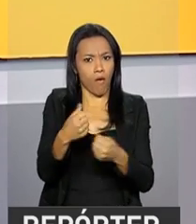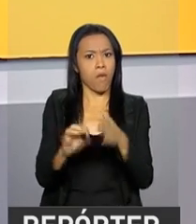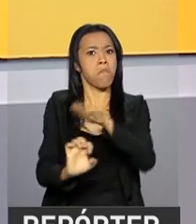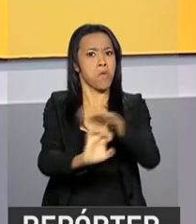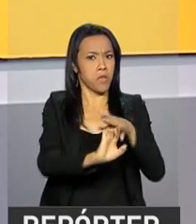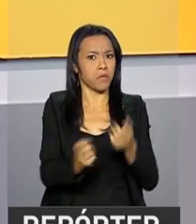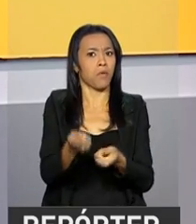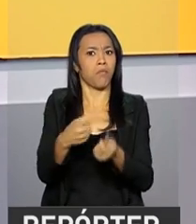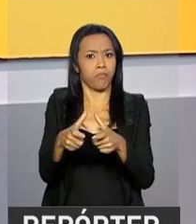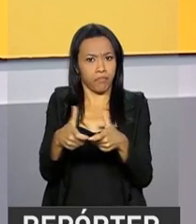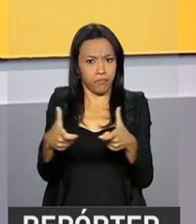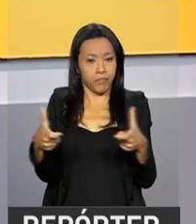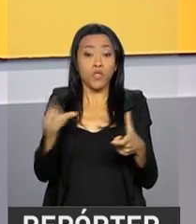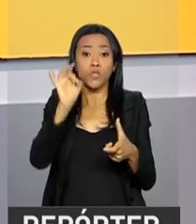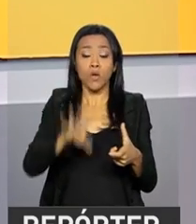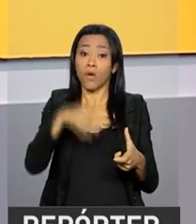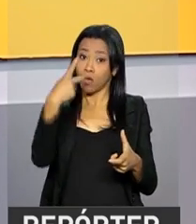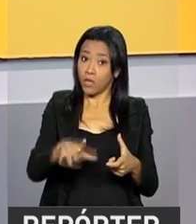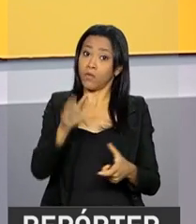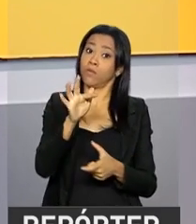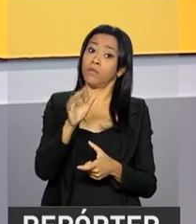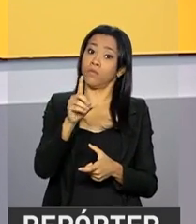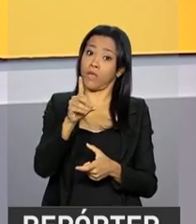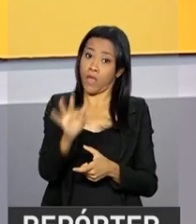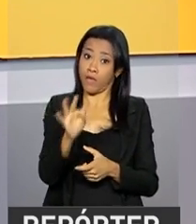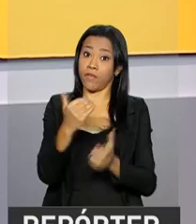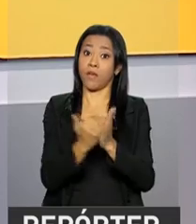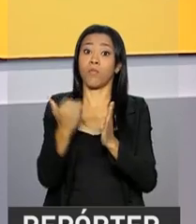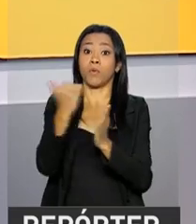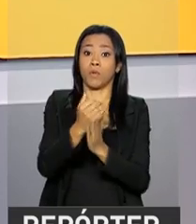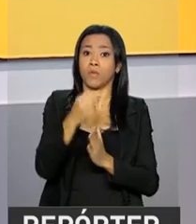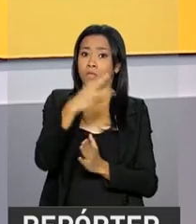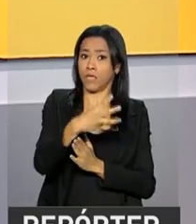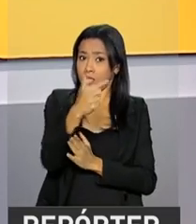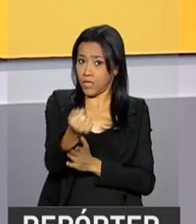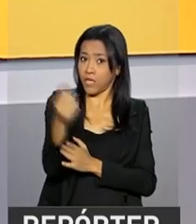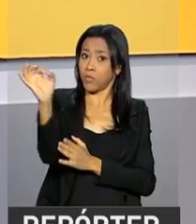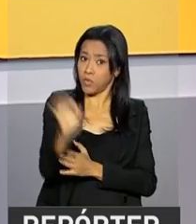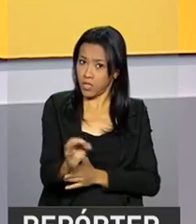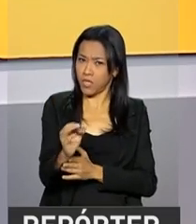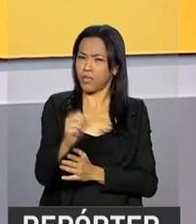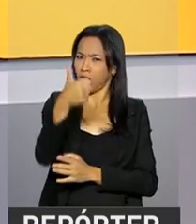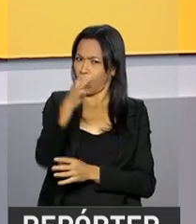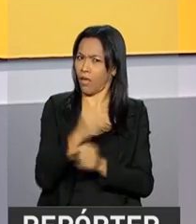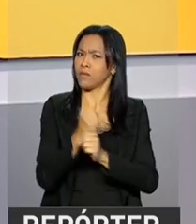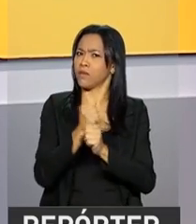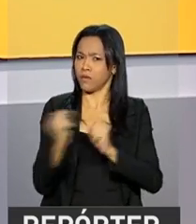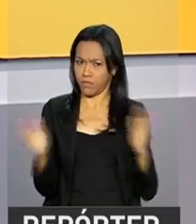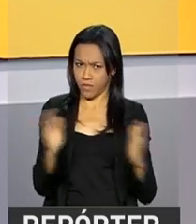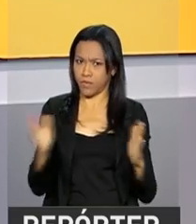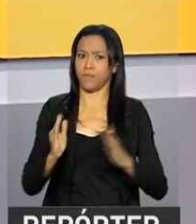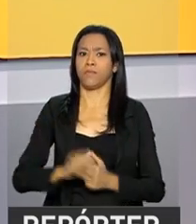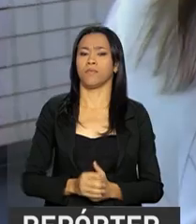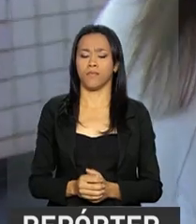só no distrito federal essa tendência cresceu 37% nos últimos 10